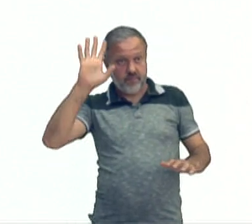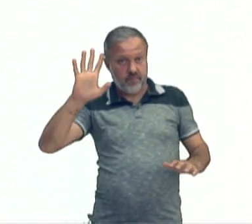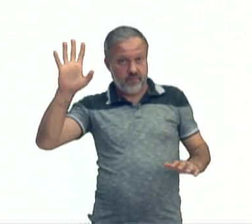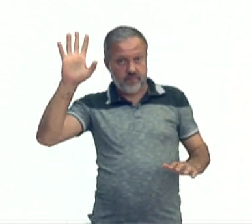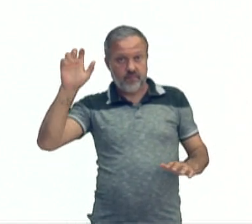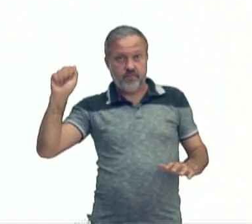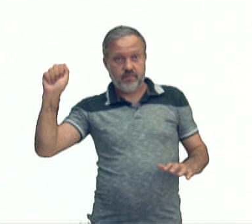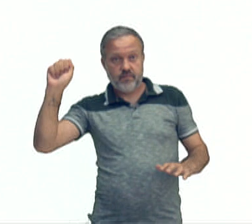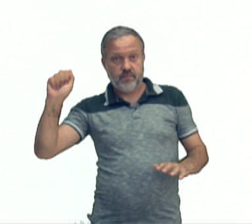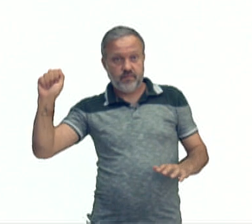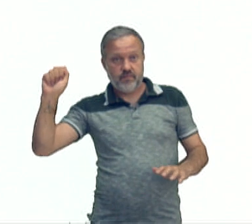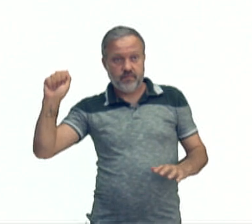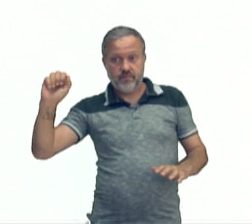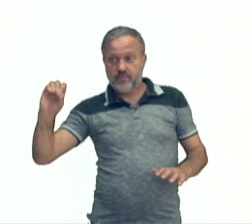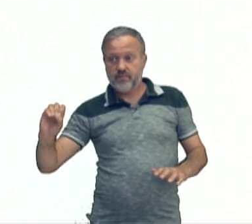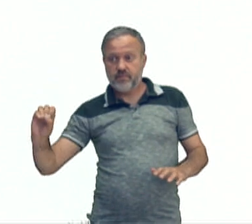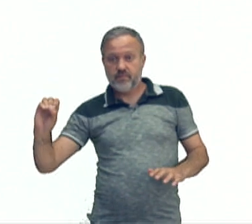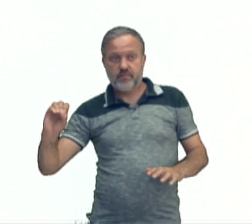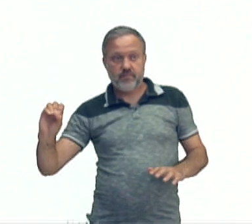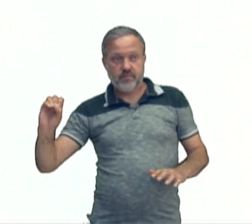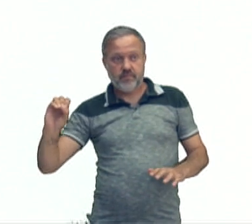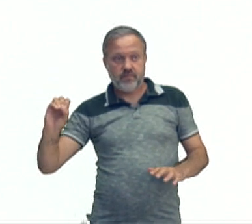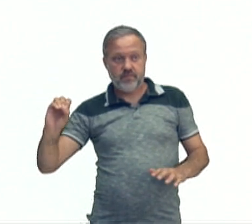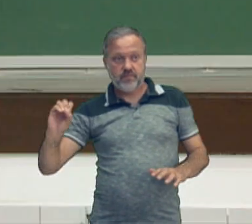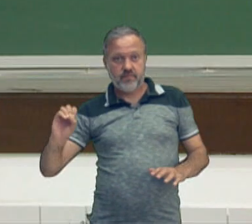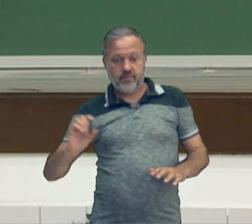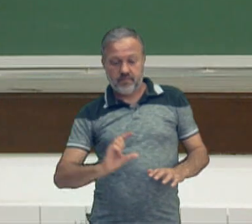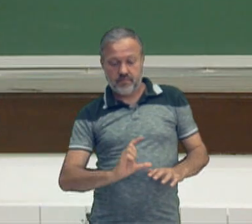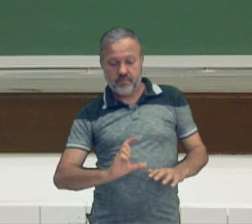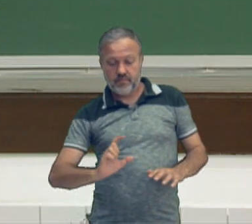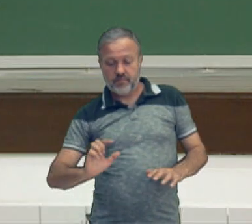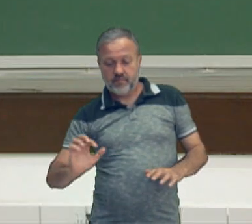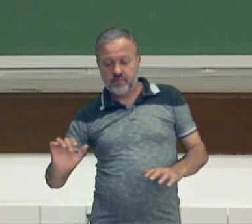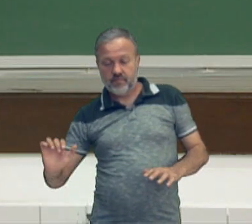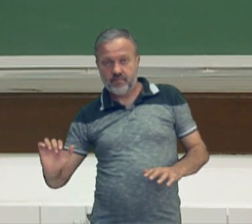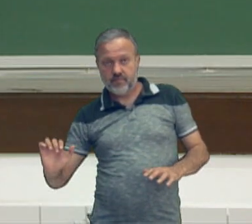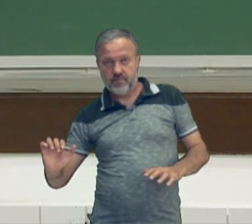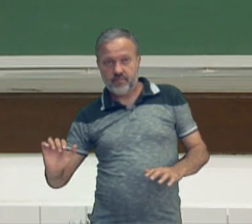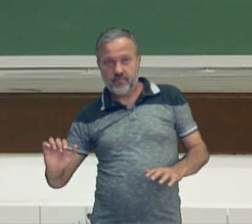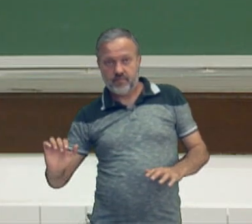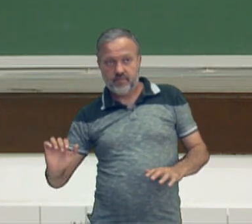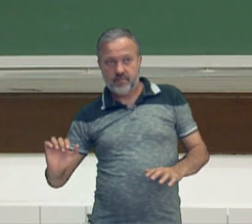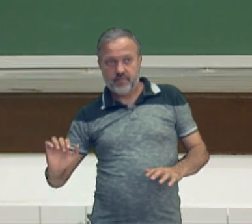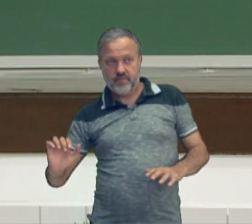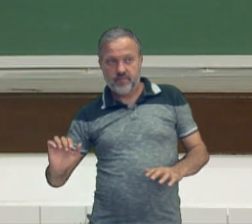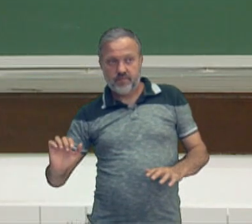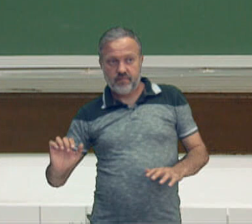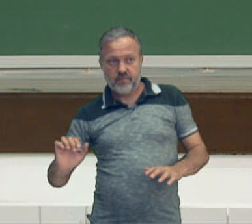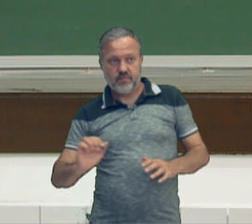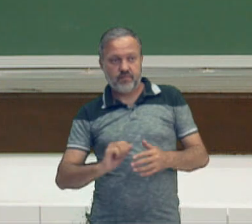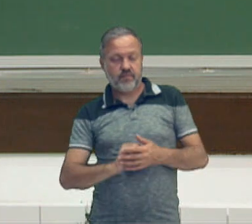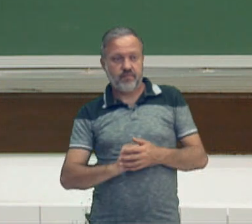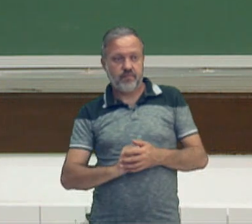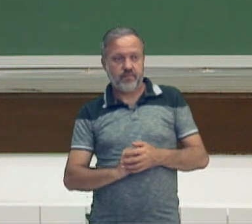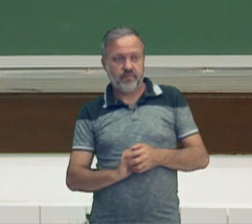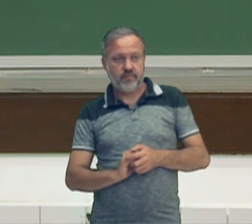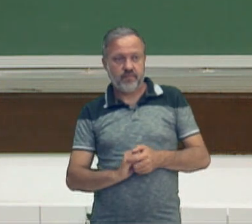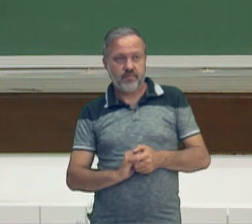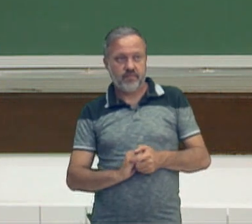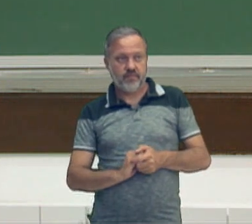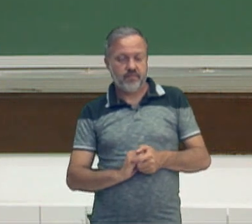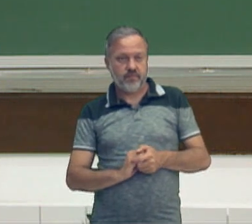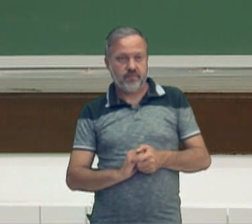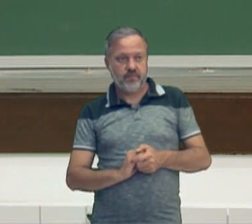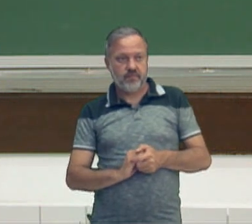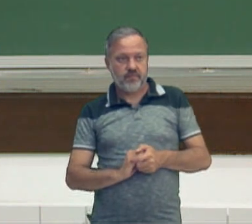a Ásia, a Oceania, a Antártida. Está vendo? Então, uma forma de você regionalizar